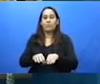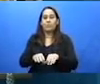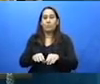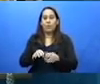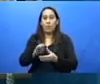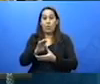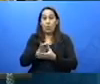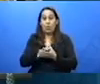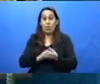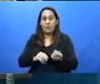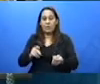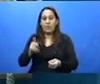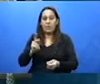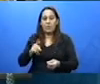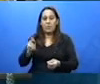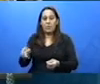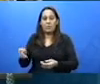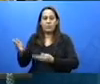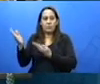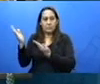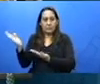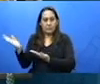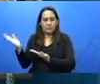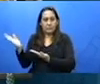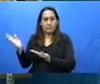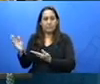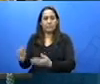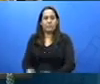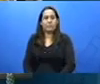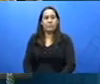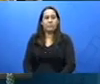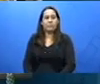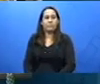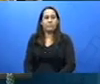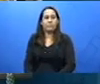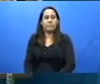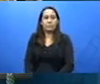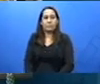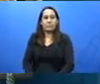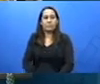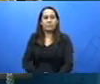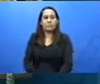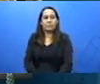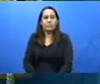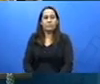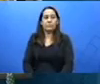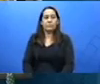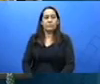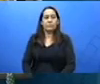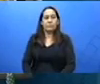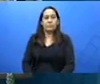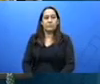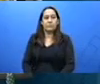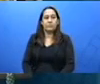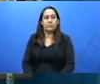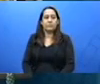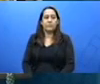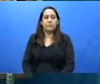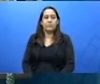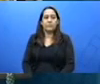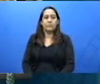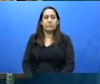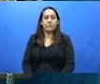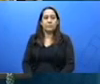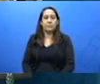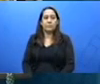lado esquerdo, como se fosse a letra C. Só que a letra C a gente vira ela para o lado direito.